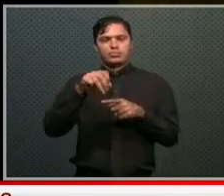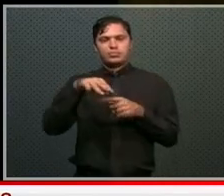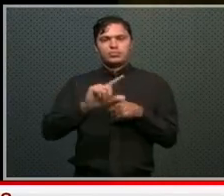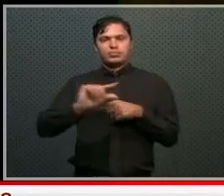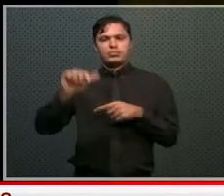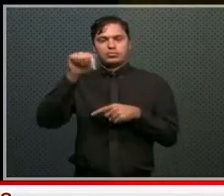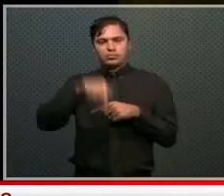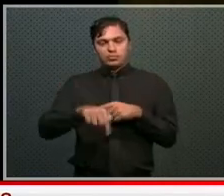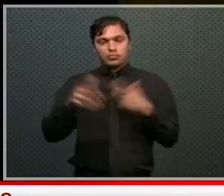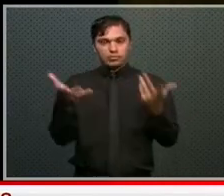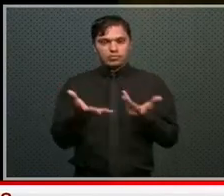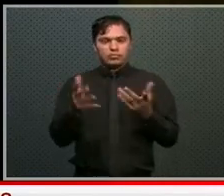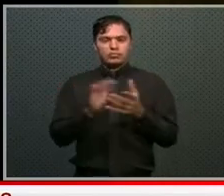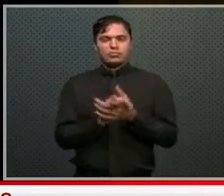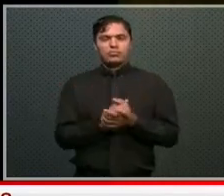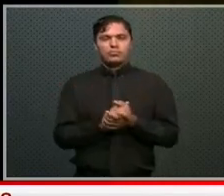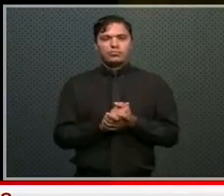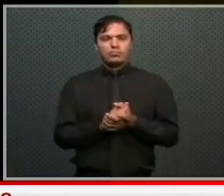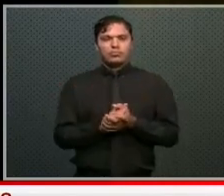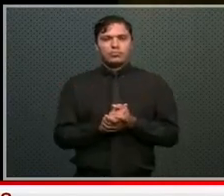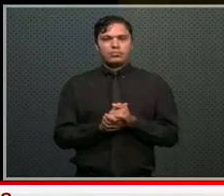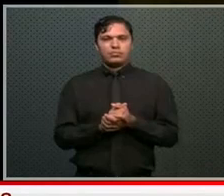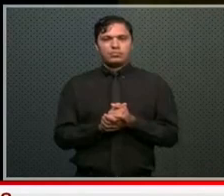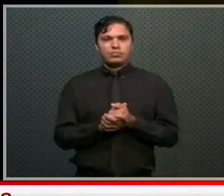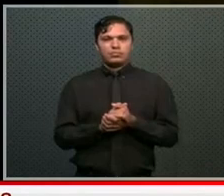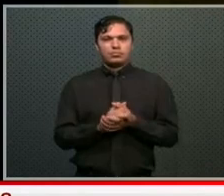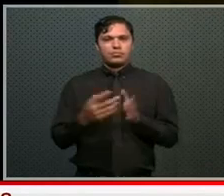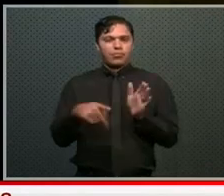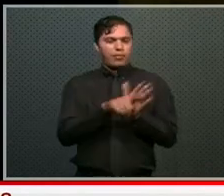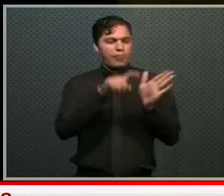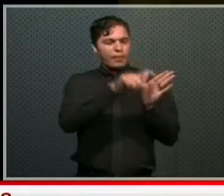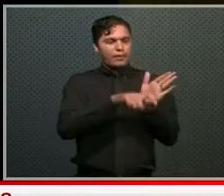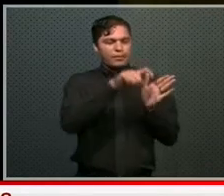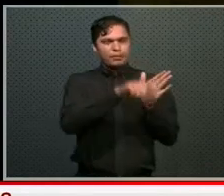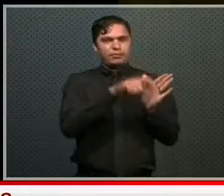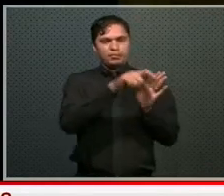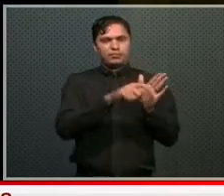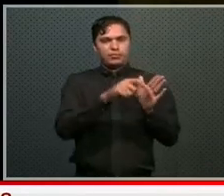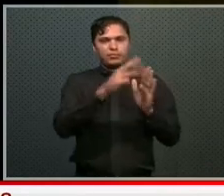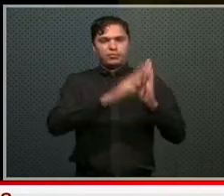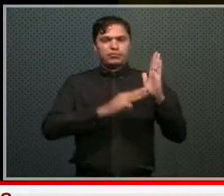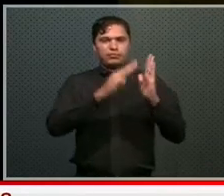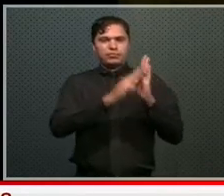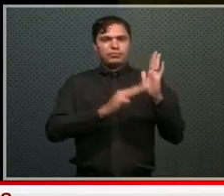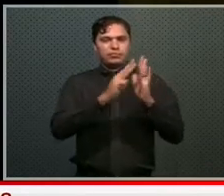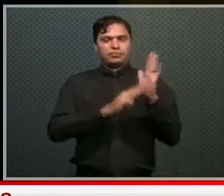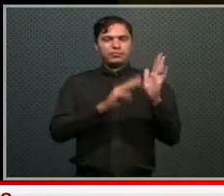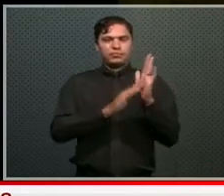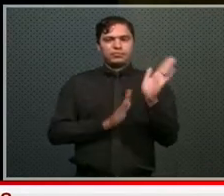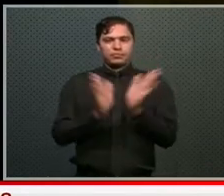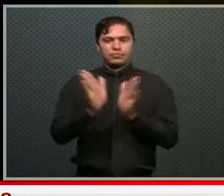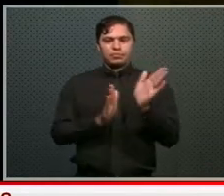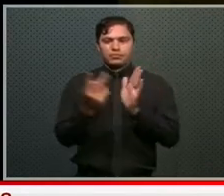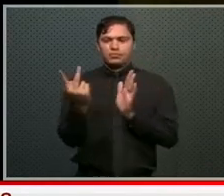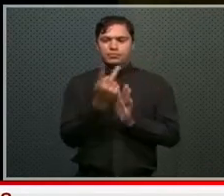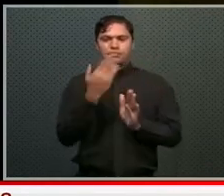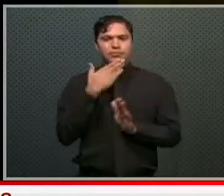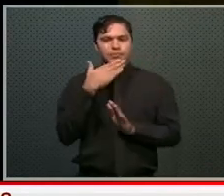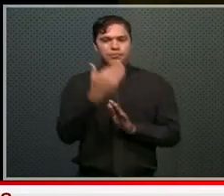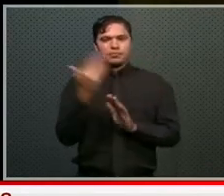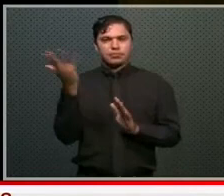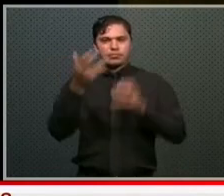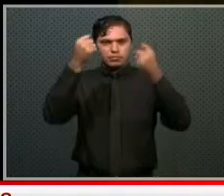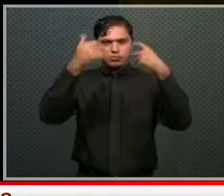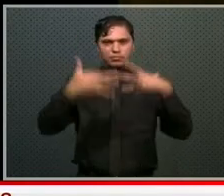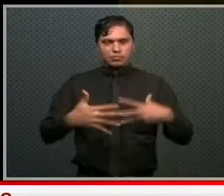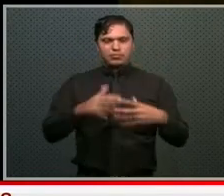estava aqui na condição principal da Agro meteorologia vinculada esse desenvolvimento das duas processos que nós mencionamos aqui